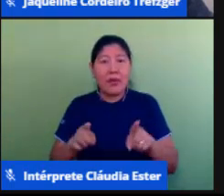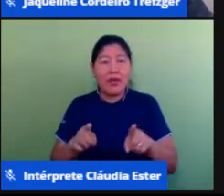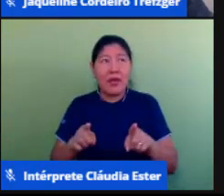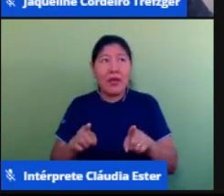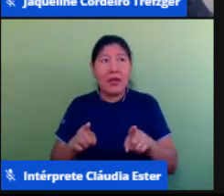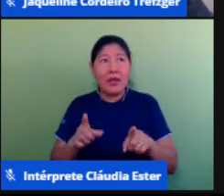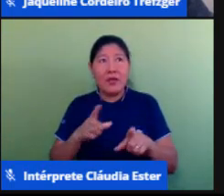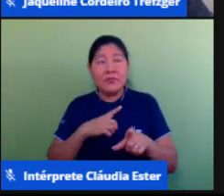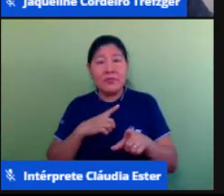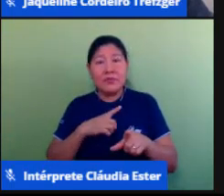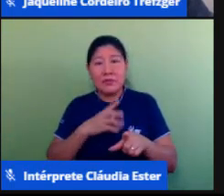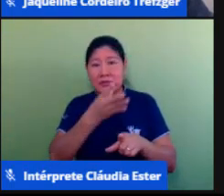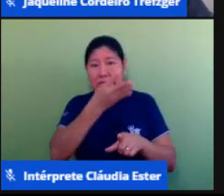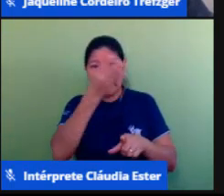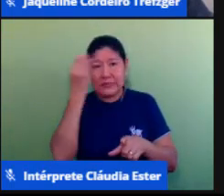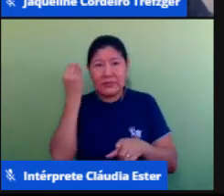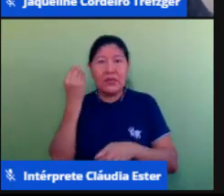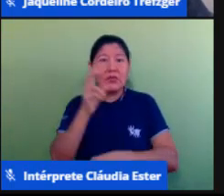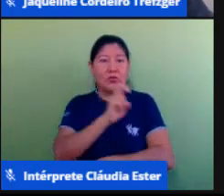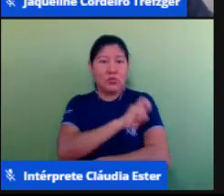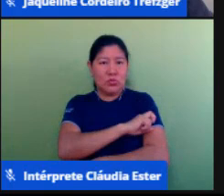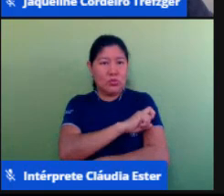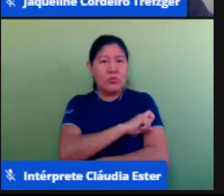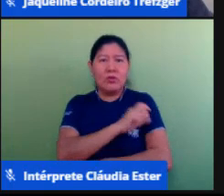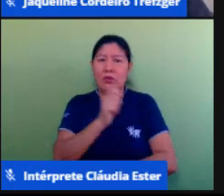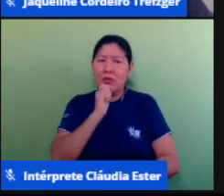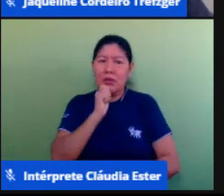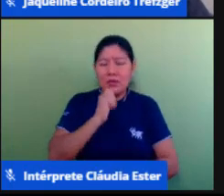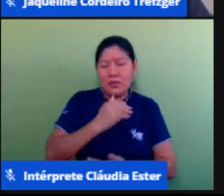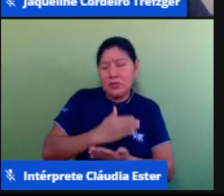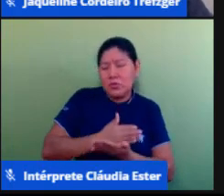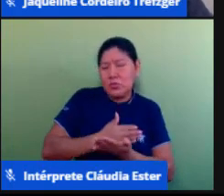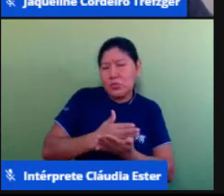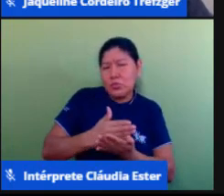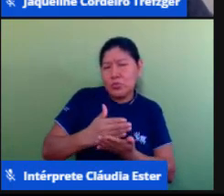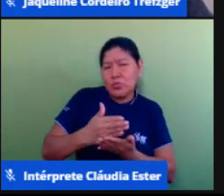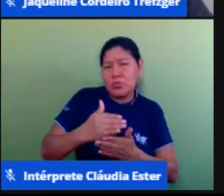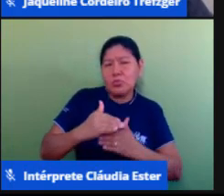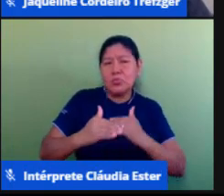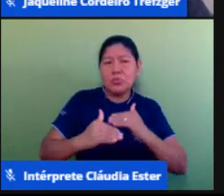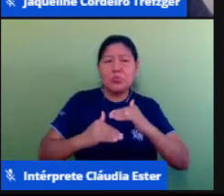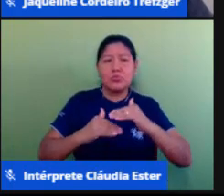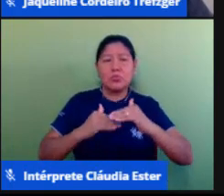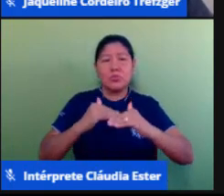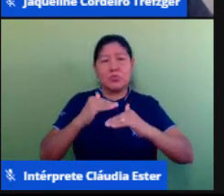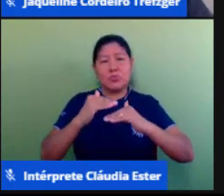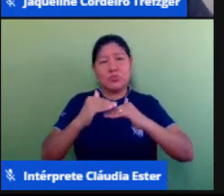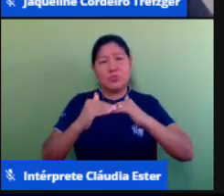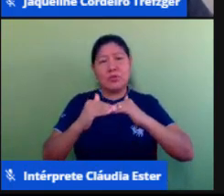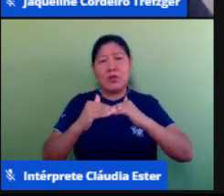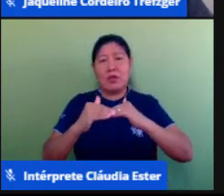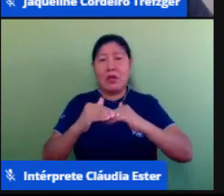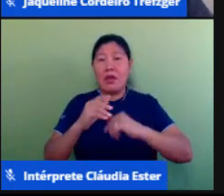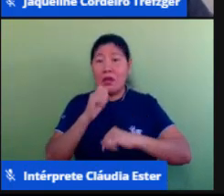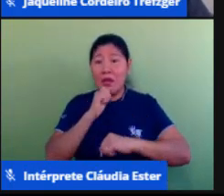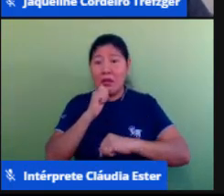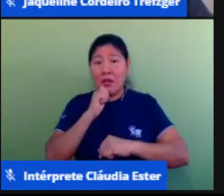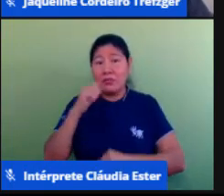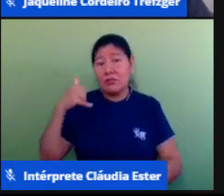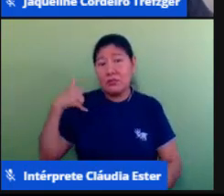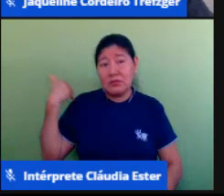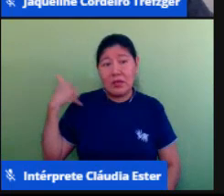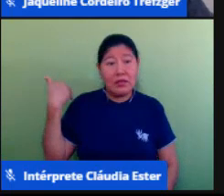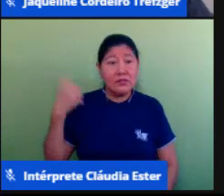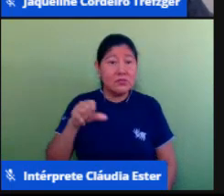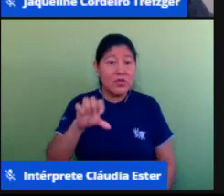que o quinto ano ainda é criança. Né? Eles estão no quinto ano, mas eles ainda estão na idade de 9, 10